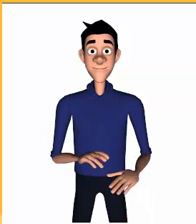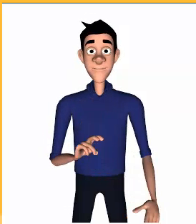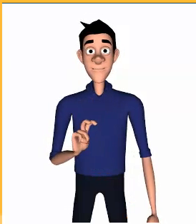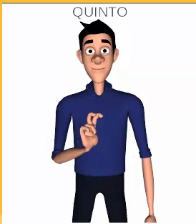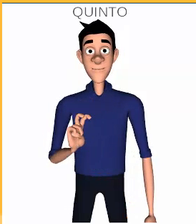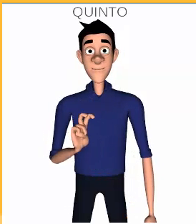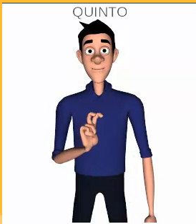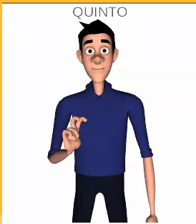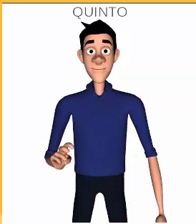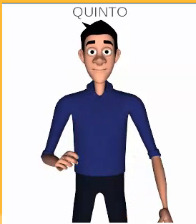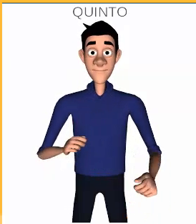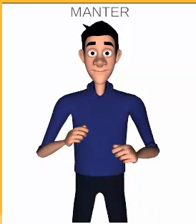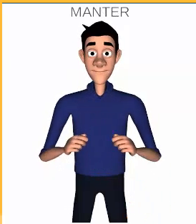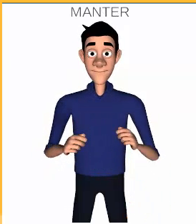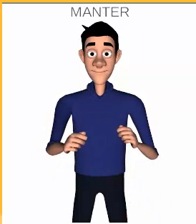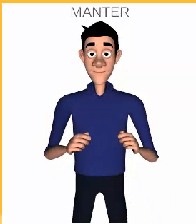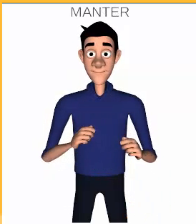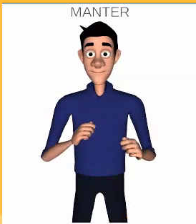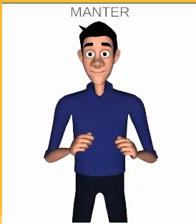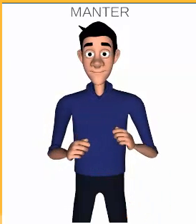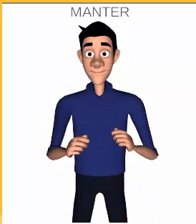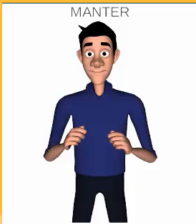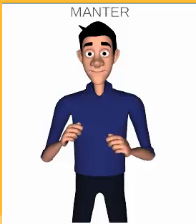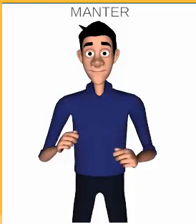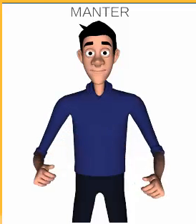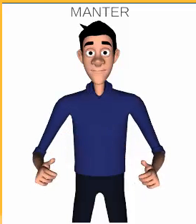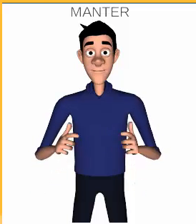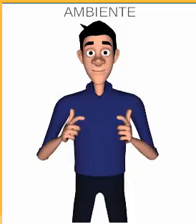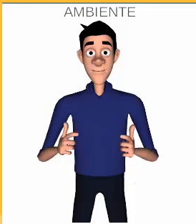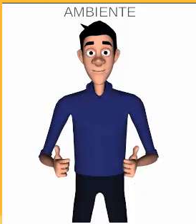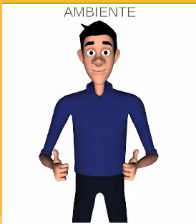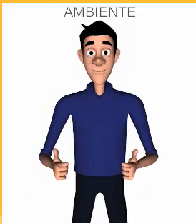Quinto passo, mantenha ambientes bem ventilados.